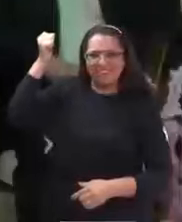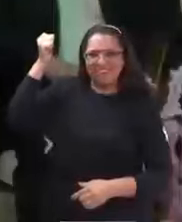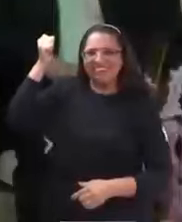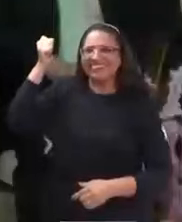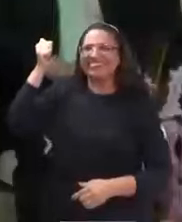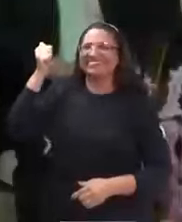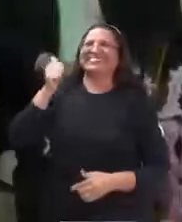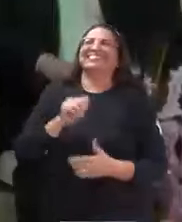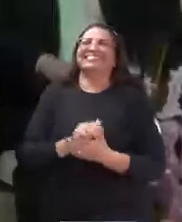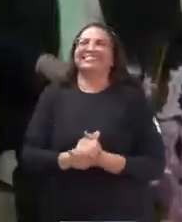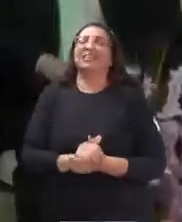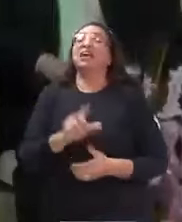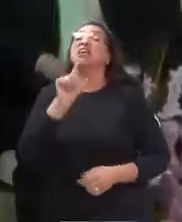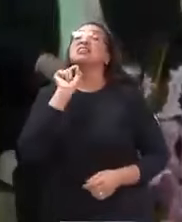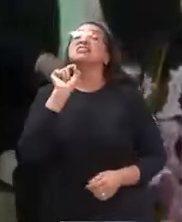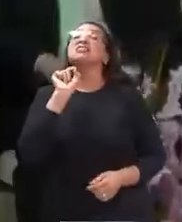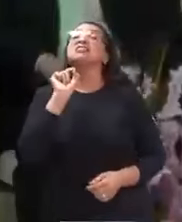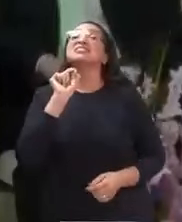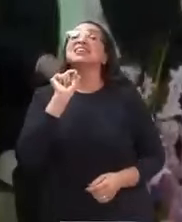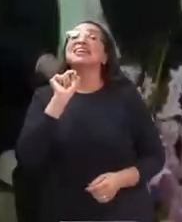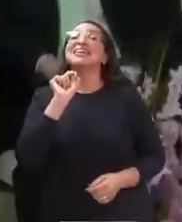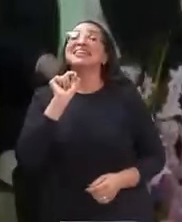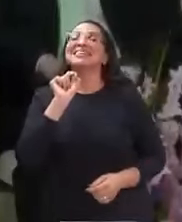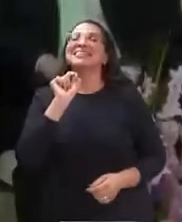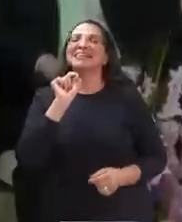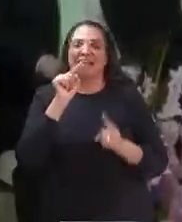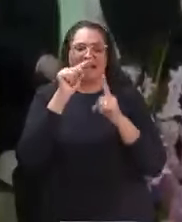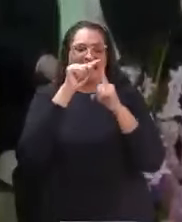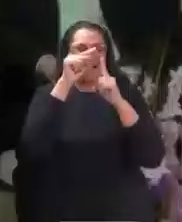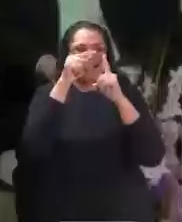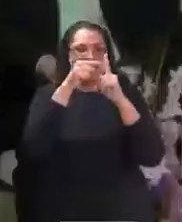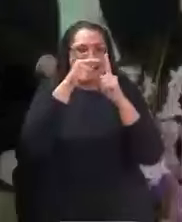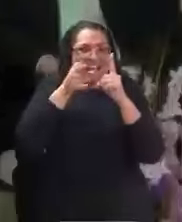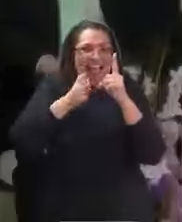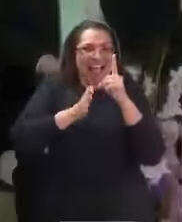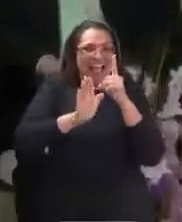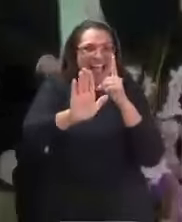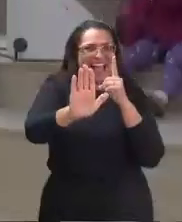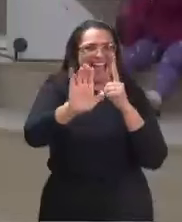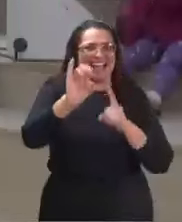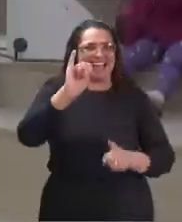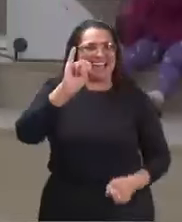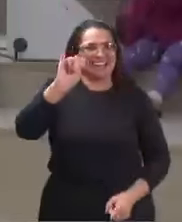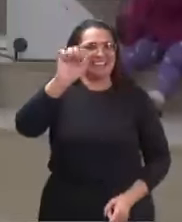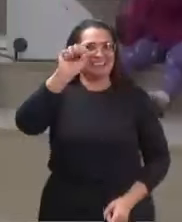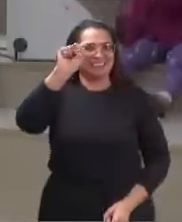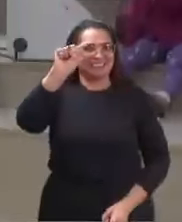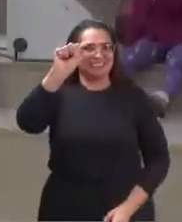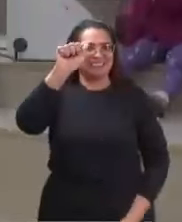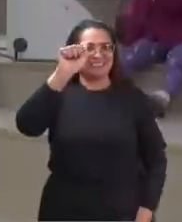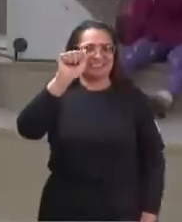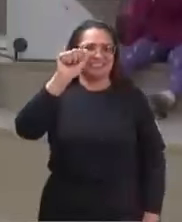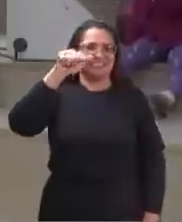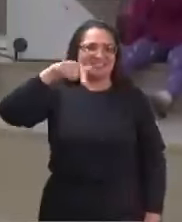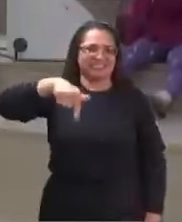Isaac o projeto vai se desenvolver mas a cultura